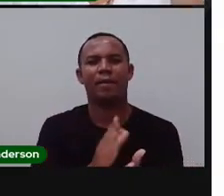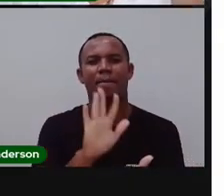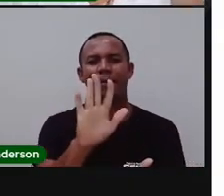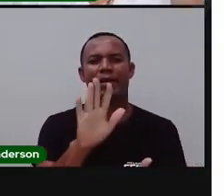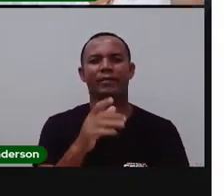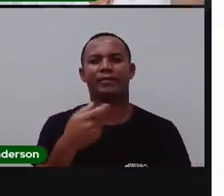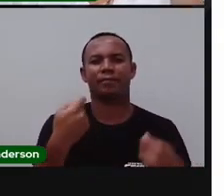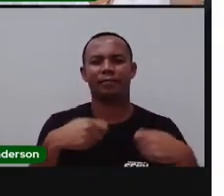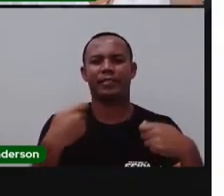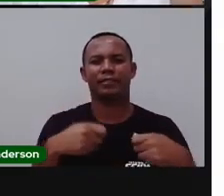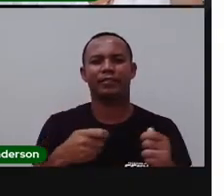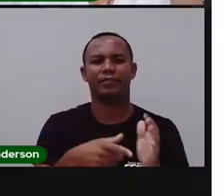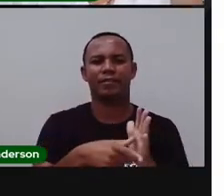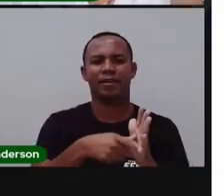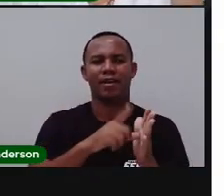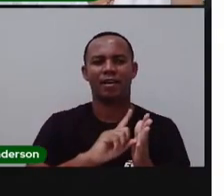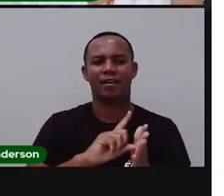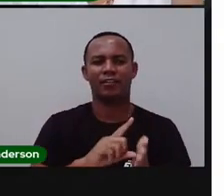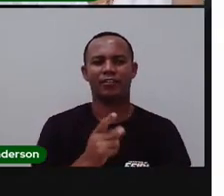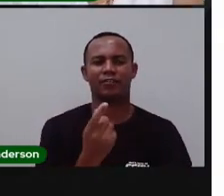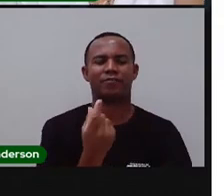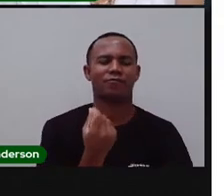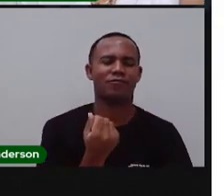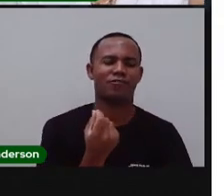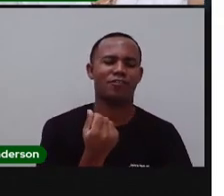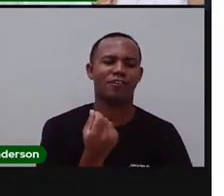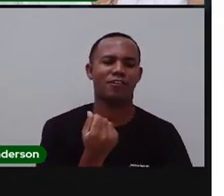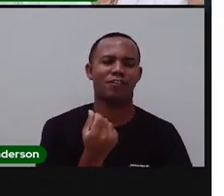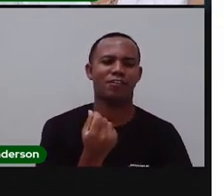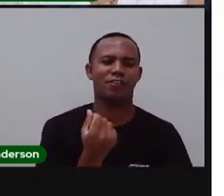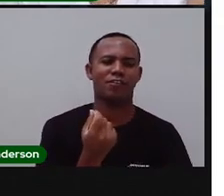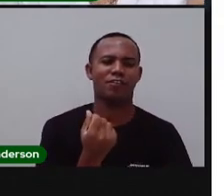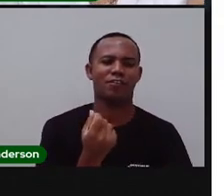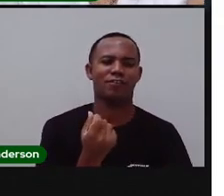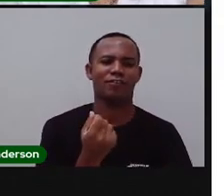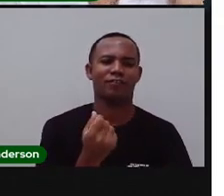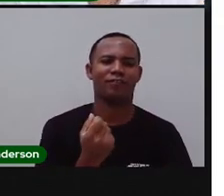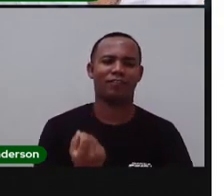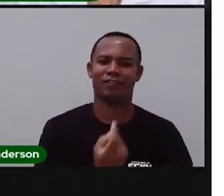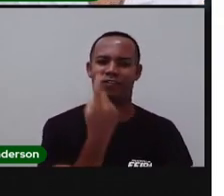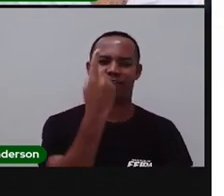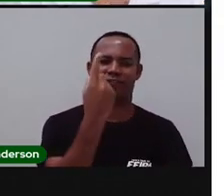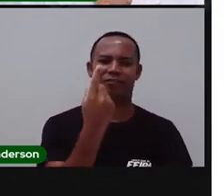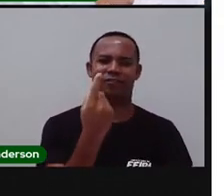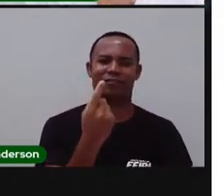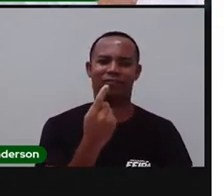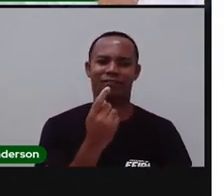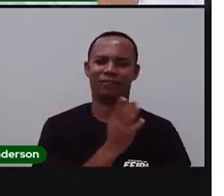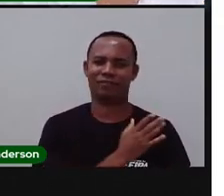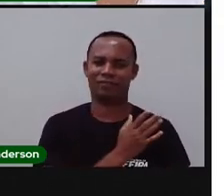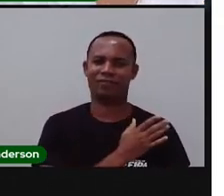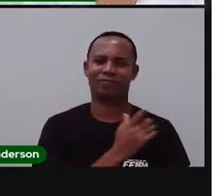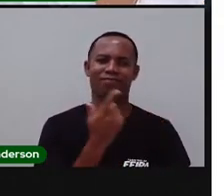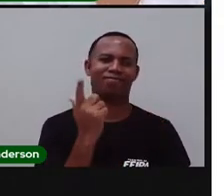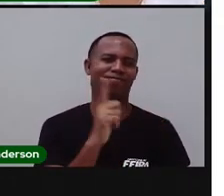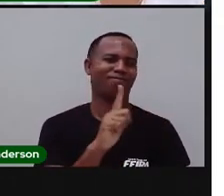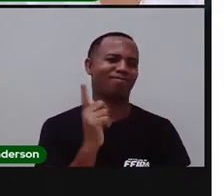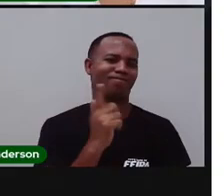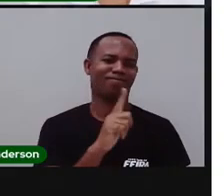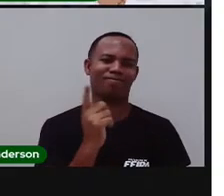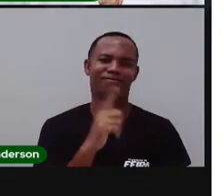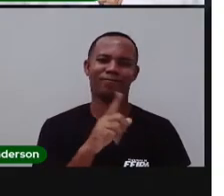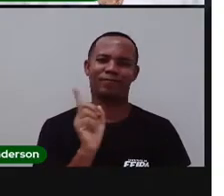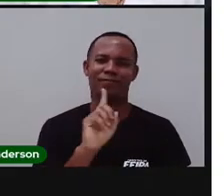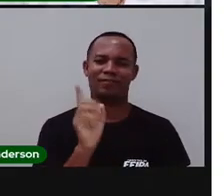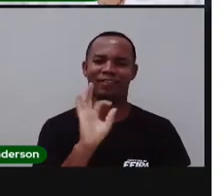Ó, dinheiro, né? Anderson tem muito dinheiro e a Maria vai pedir emprestado dele.